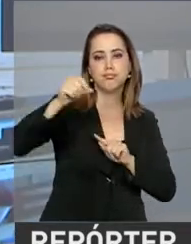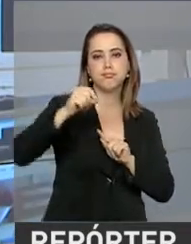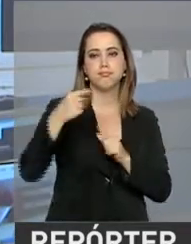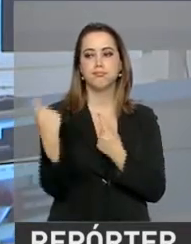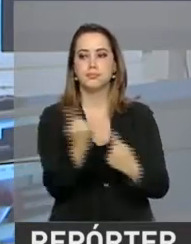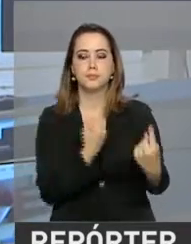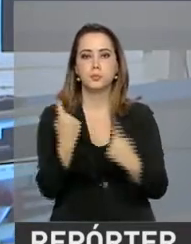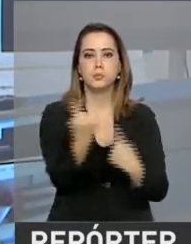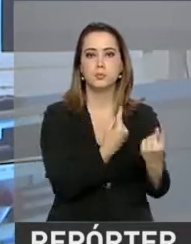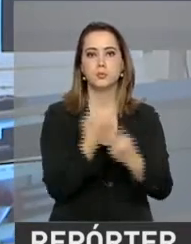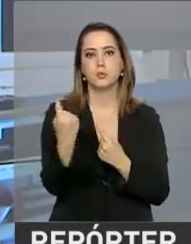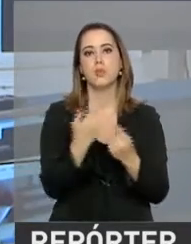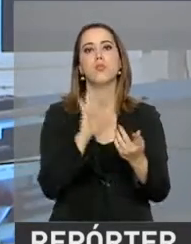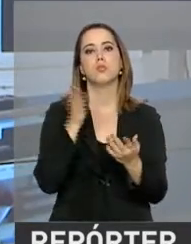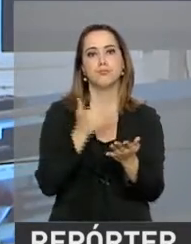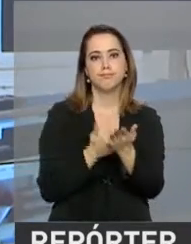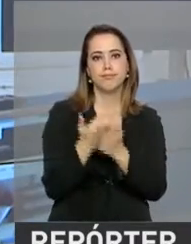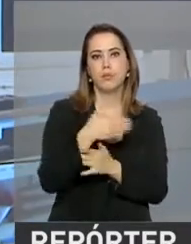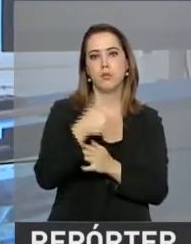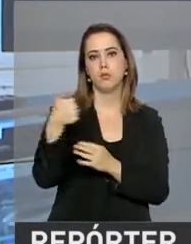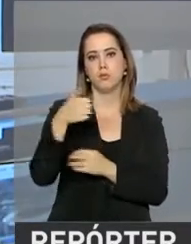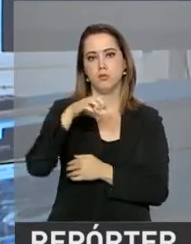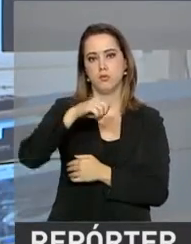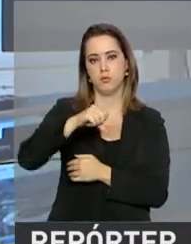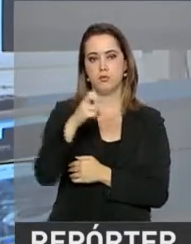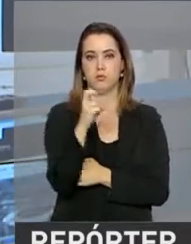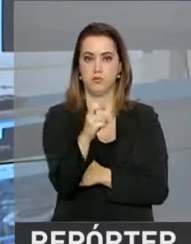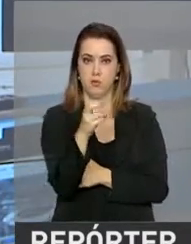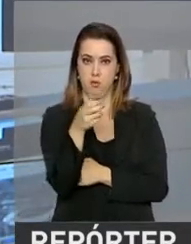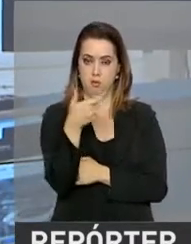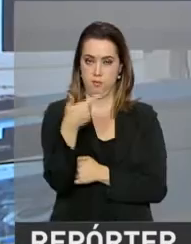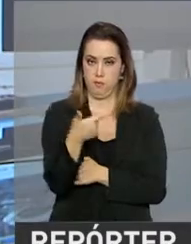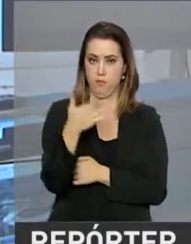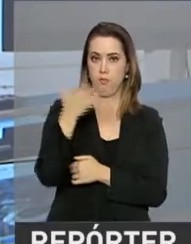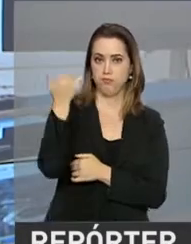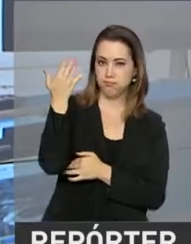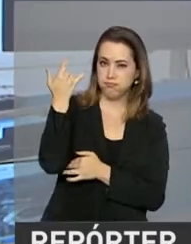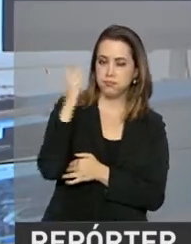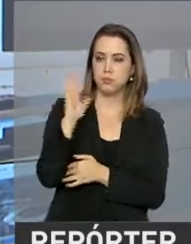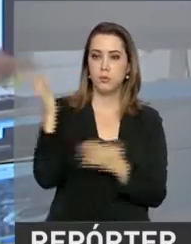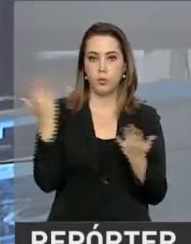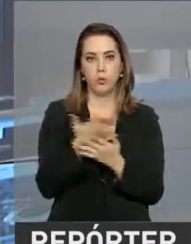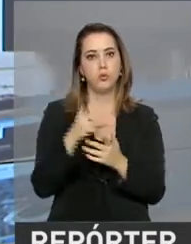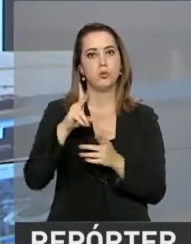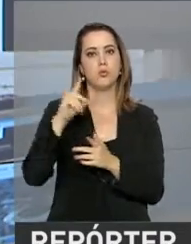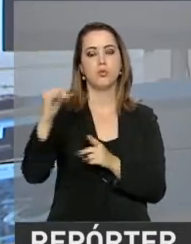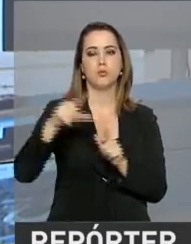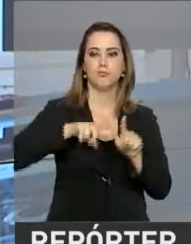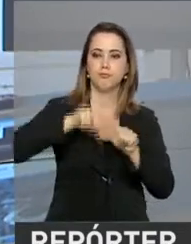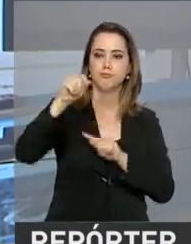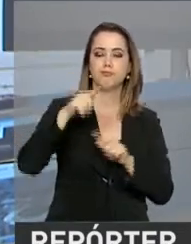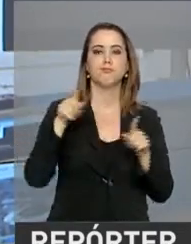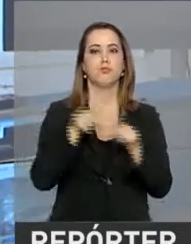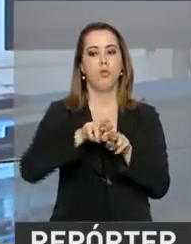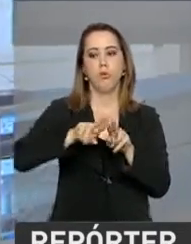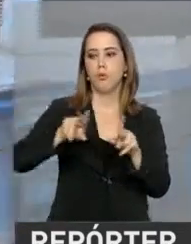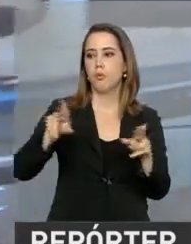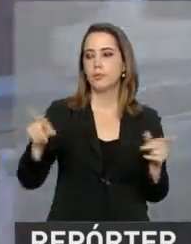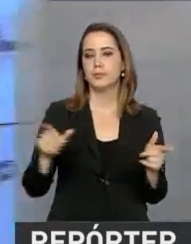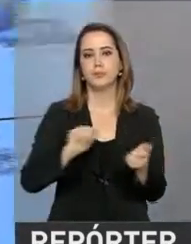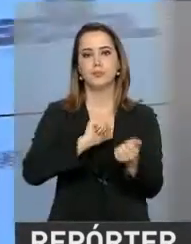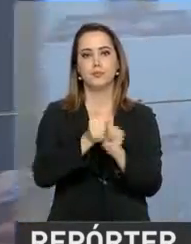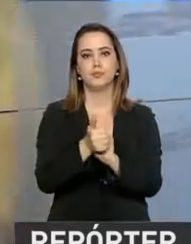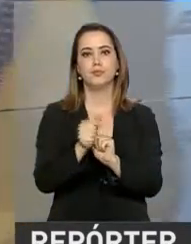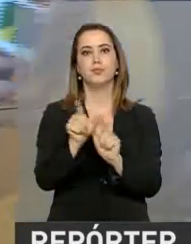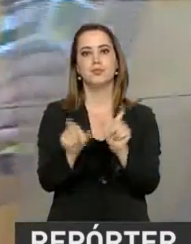1952 são turistas atletas e jornalistas de todo o mundo que voltam pra casa depois dos jogos olímpicos então vamos ao